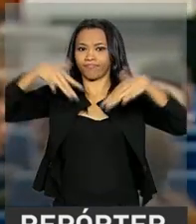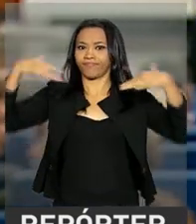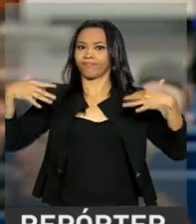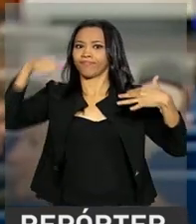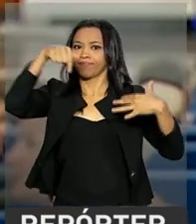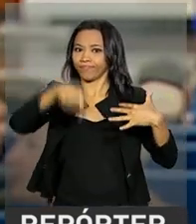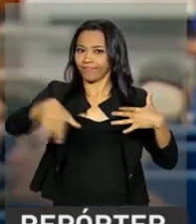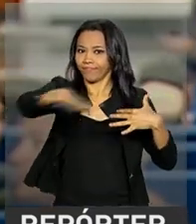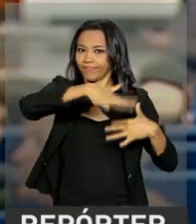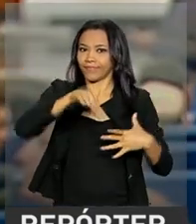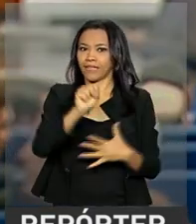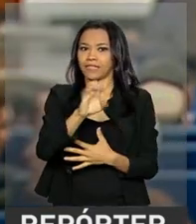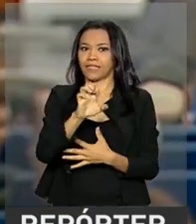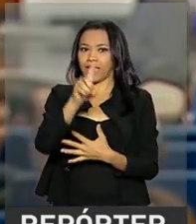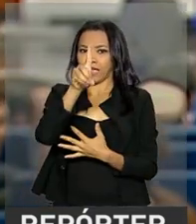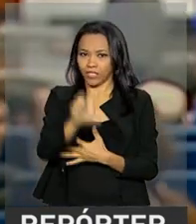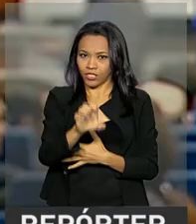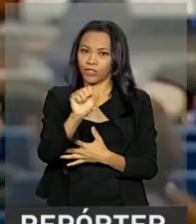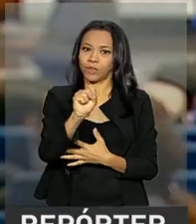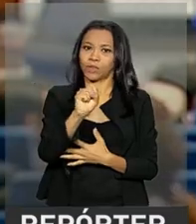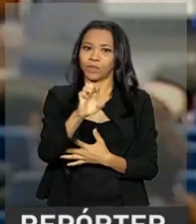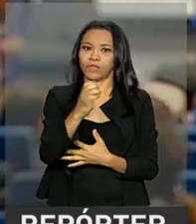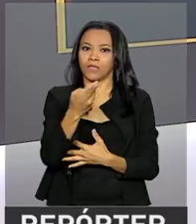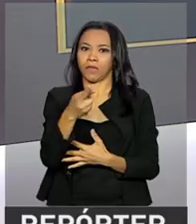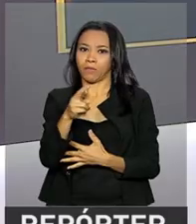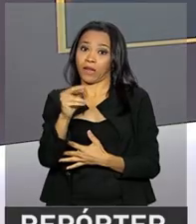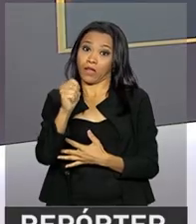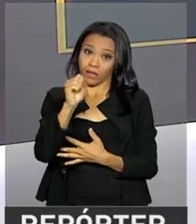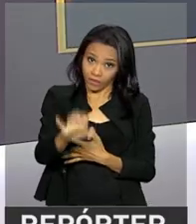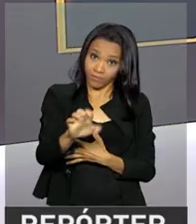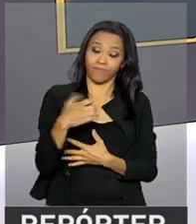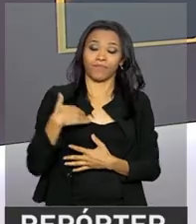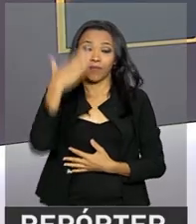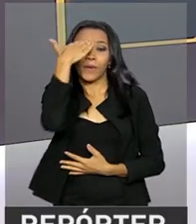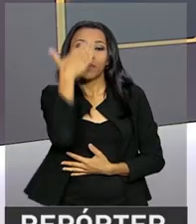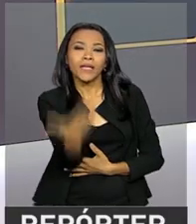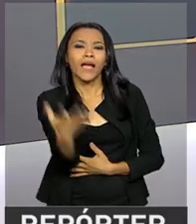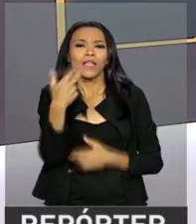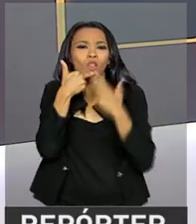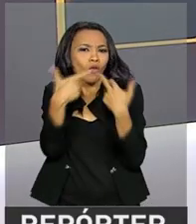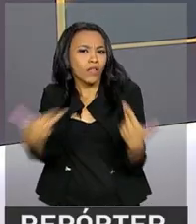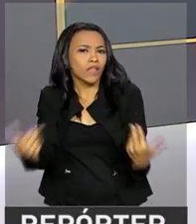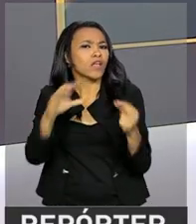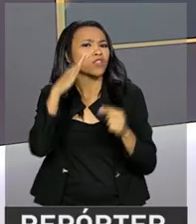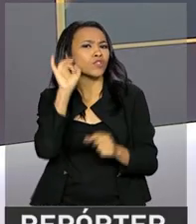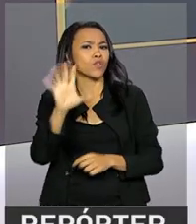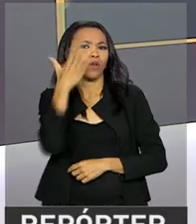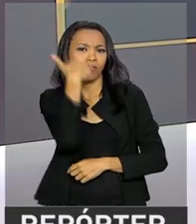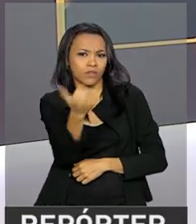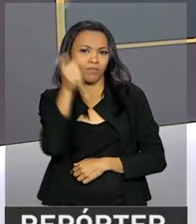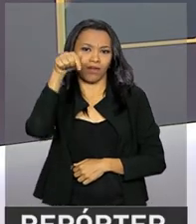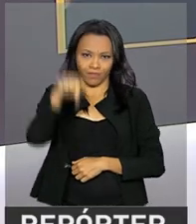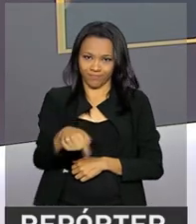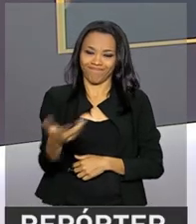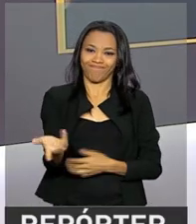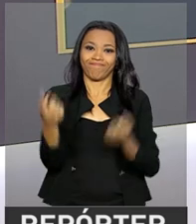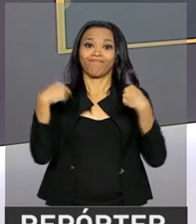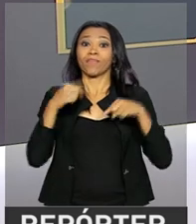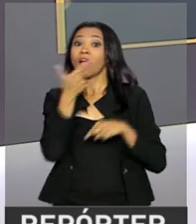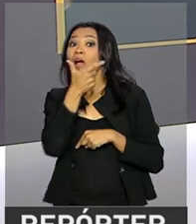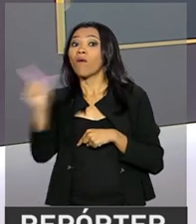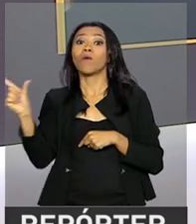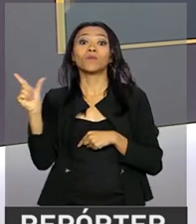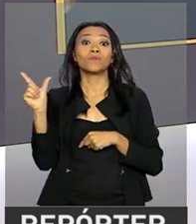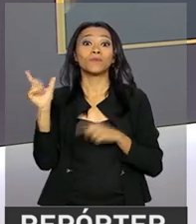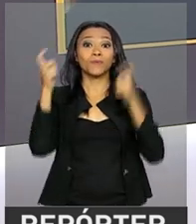onde eu estou e nós vamos acompanhar Leandro é com você tá ok taa obrigado Qualquer novidade é só chamar a gente aqui no estudo e do cebra a gente